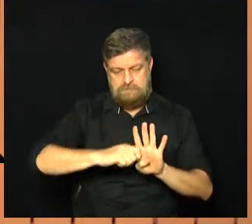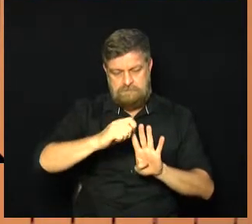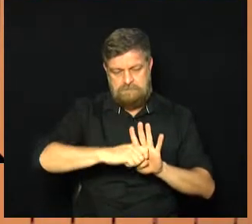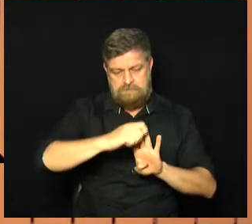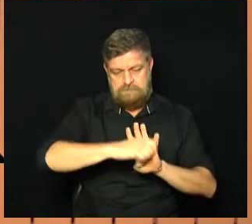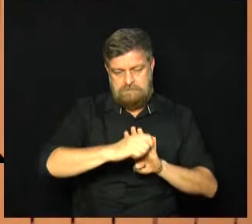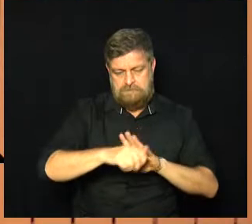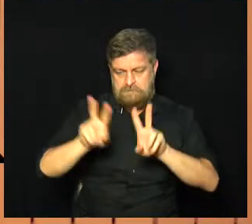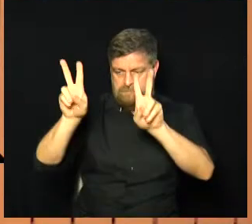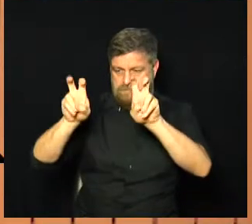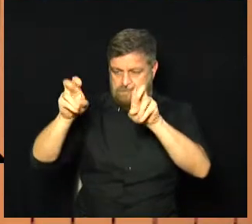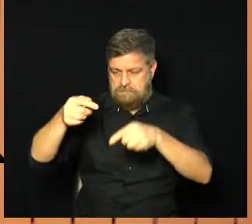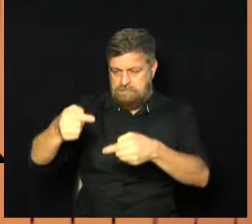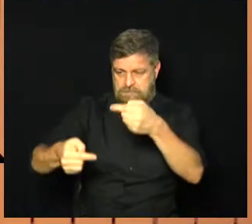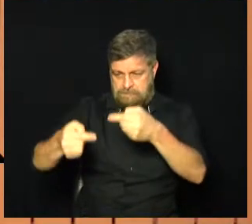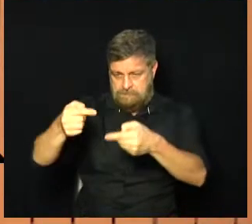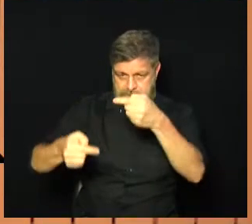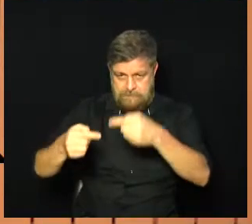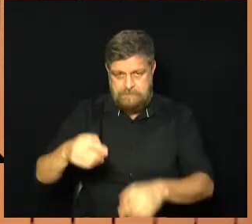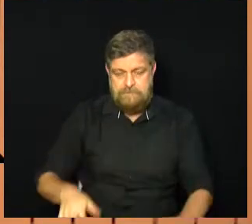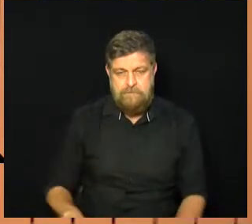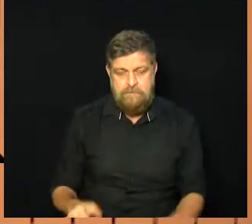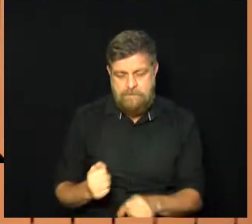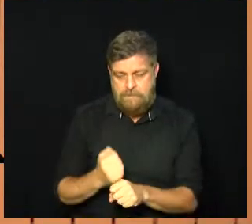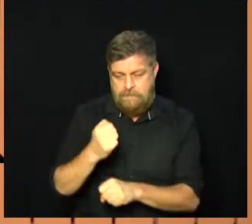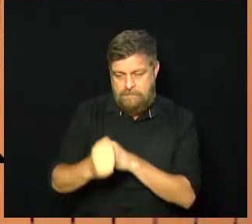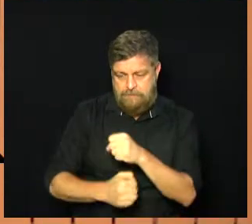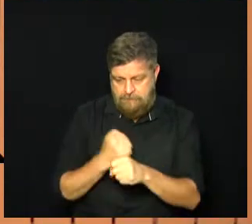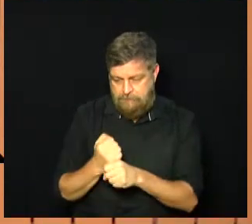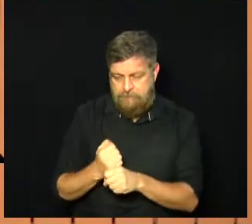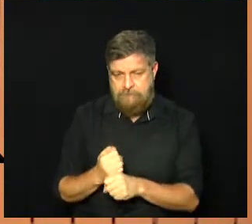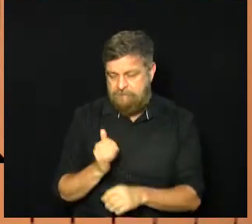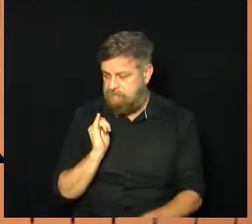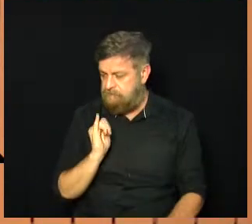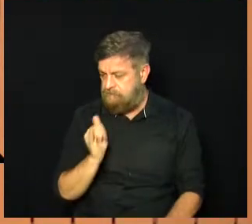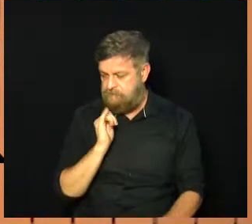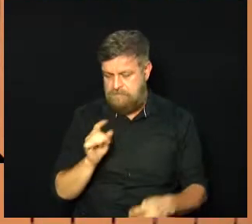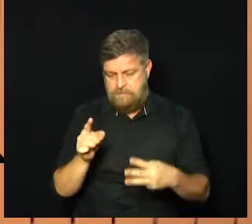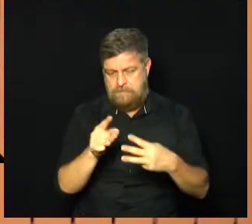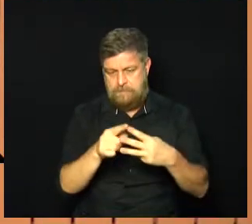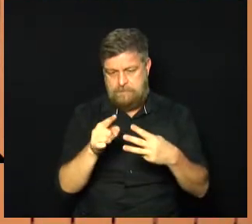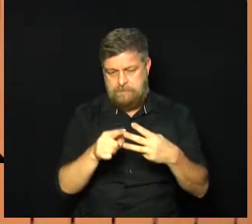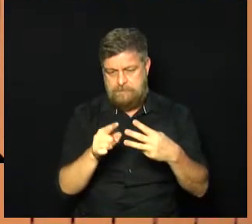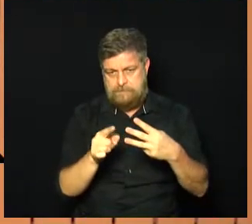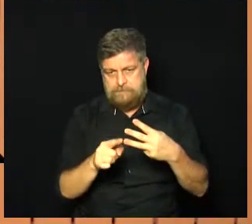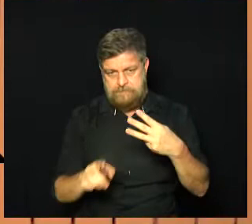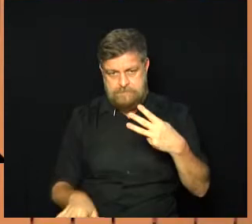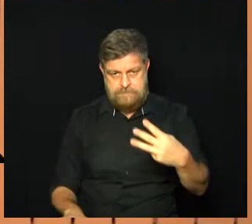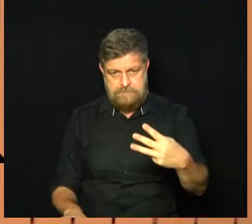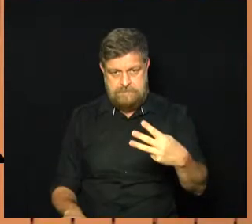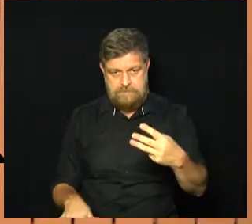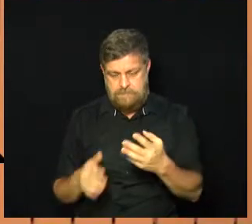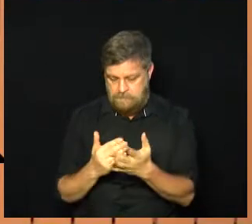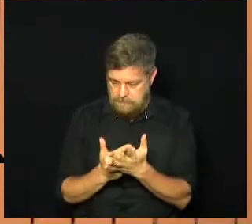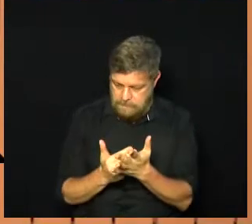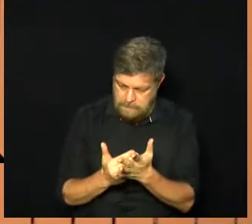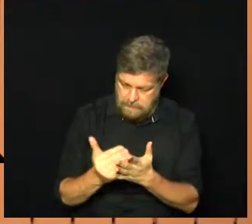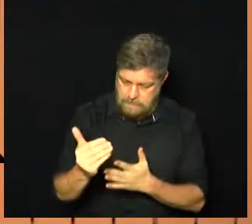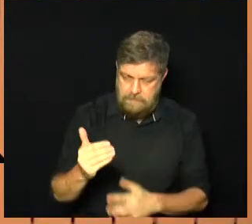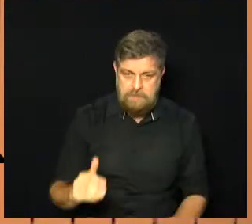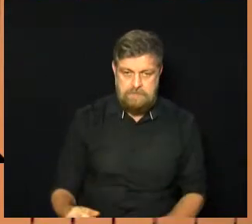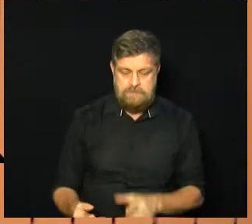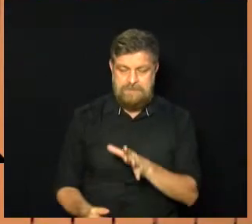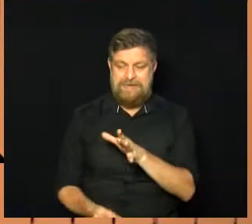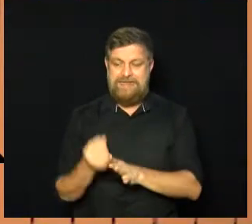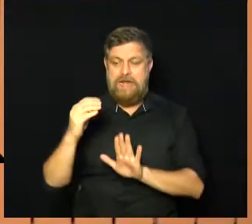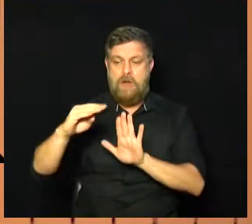temáticos regionais. Nesse ano discutimos 3 pontos que são o pontapé inicial na construção do